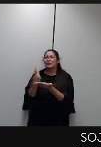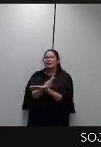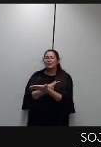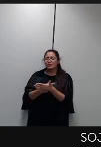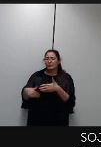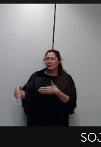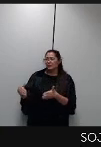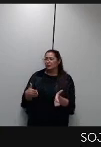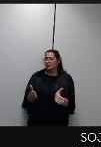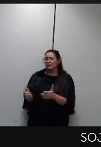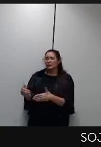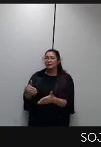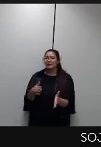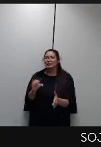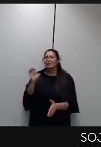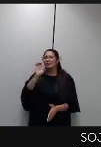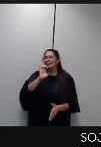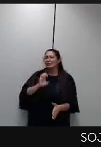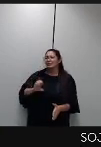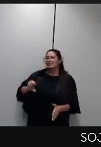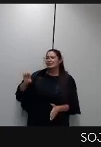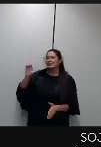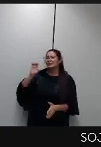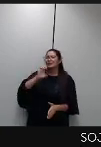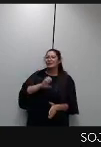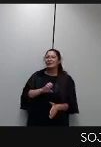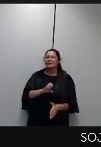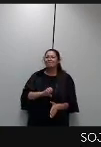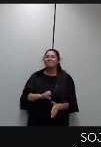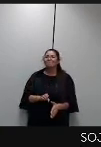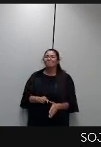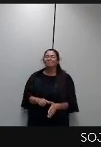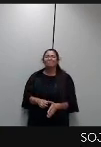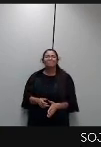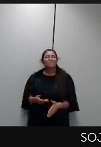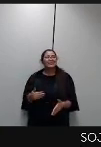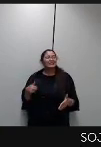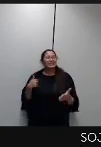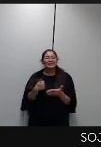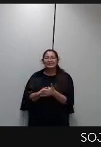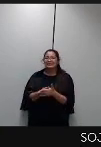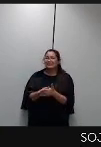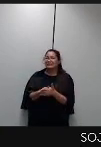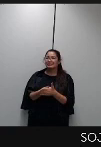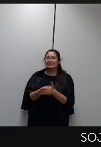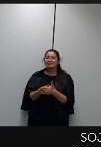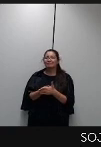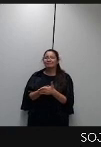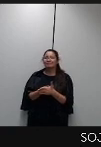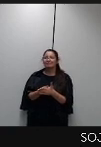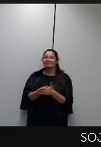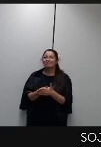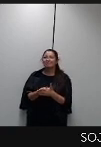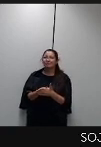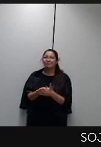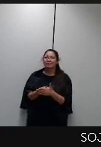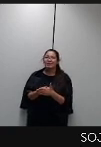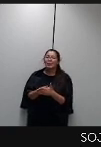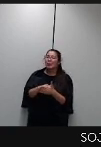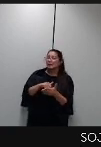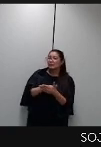não é a parte que no caso acarretou o o atropelamento